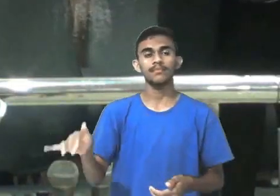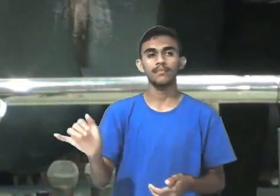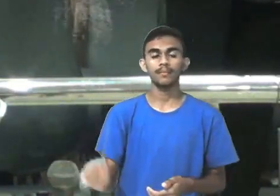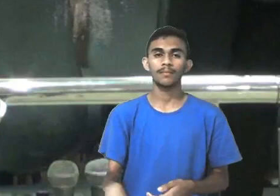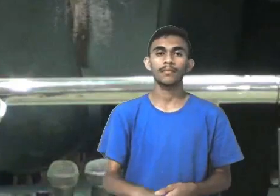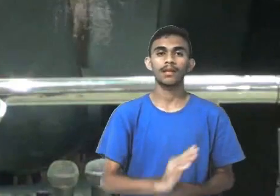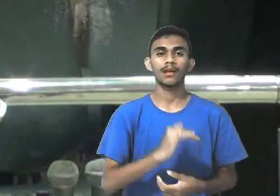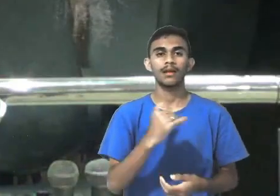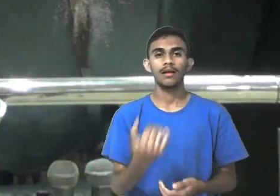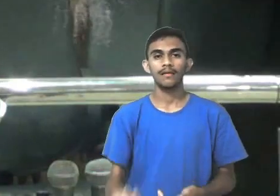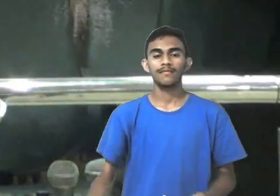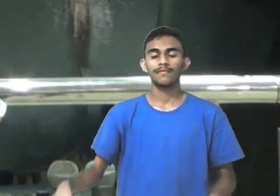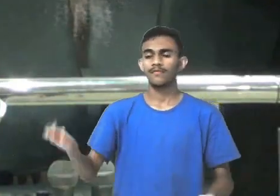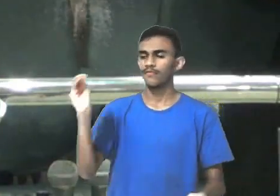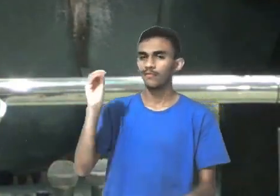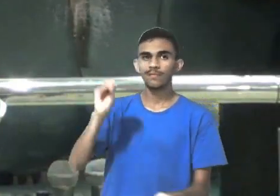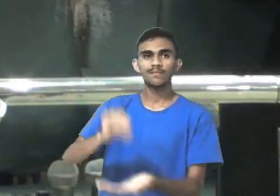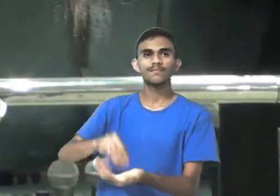Senhor.